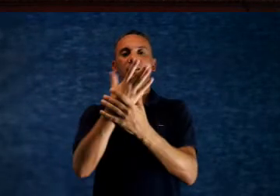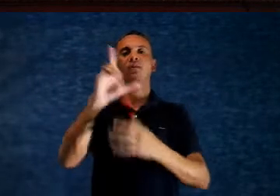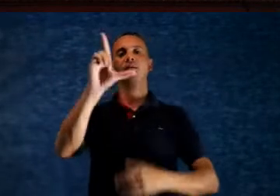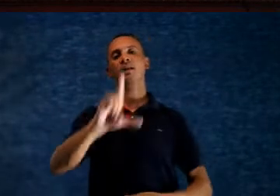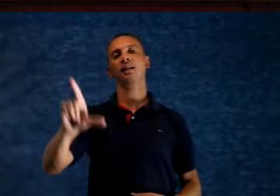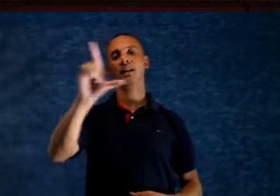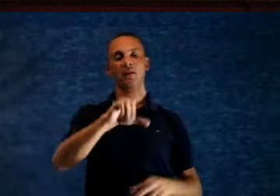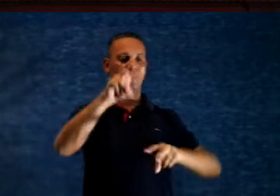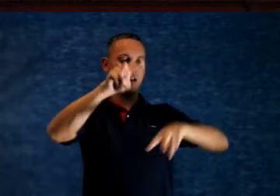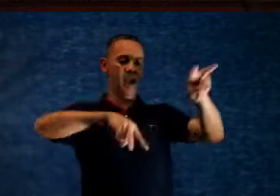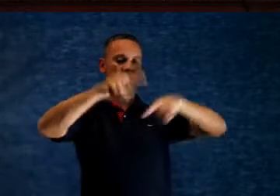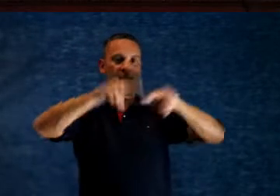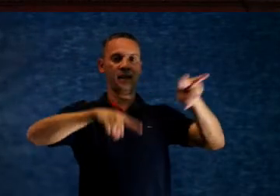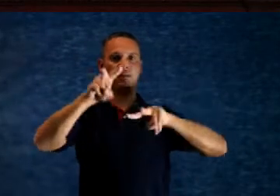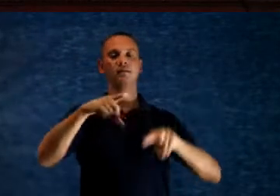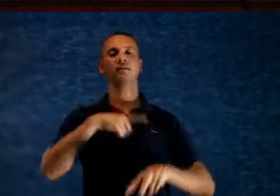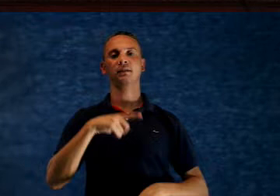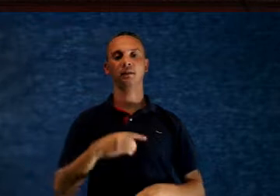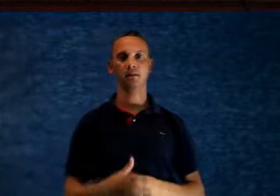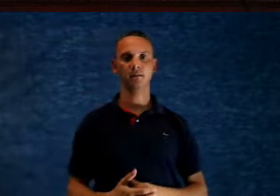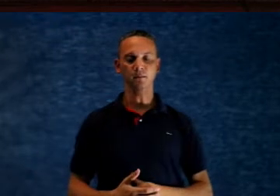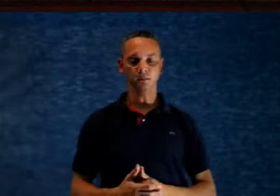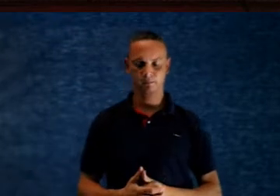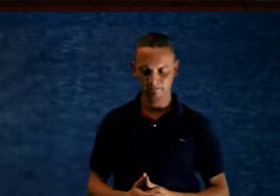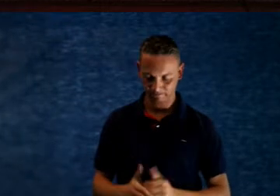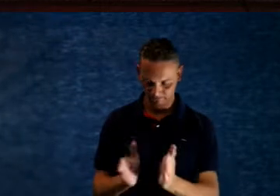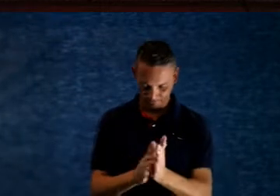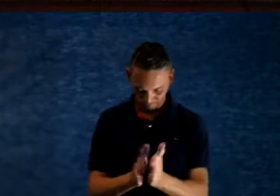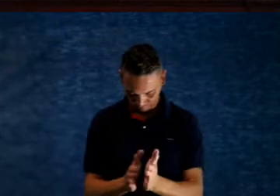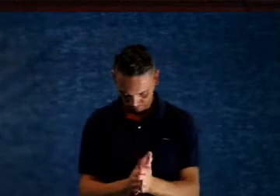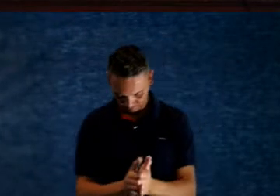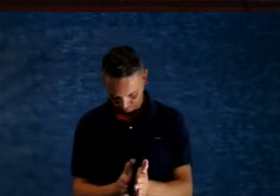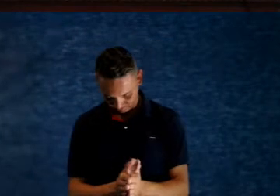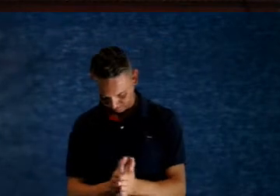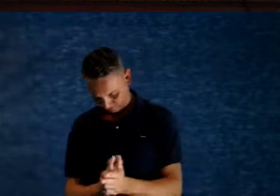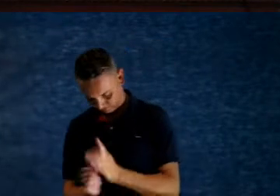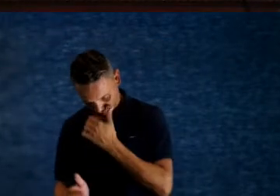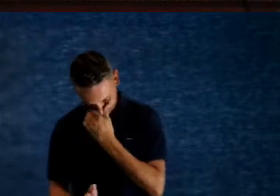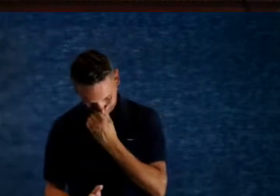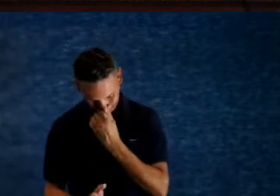literária, analítica e estética. É isso. Obrigada.